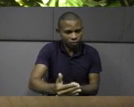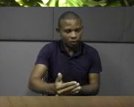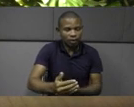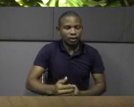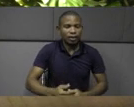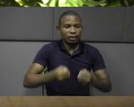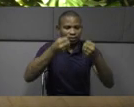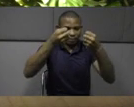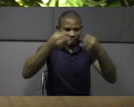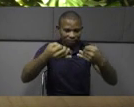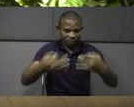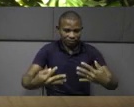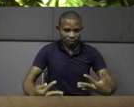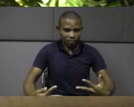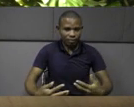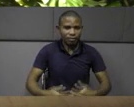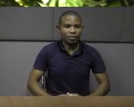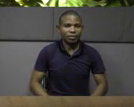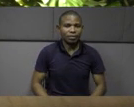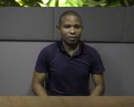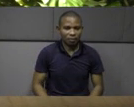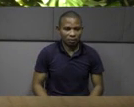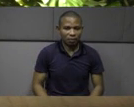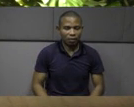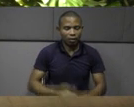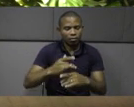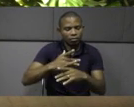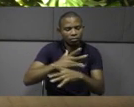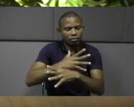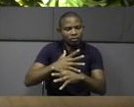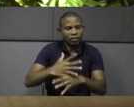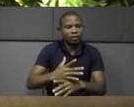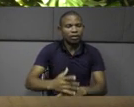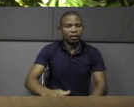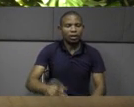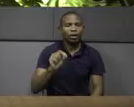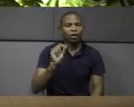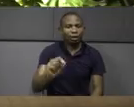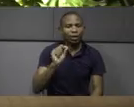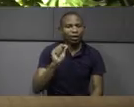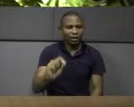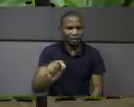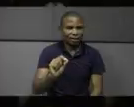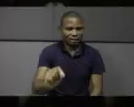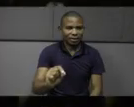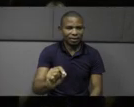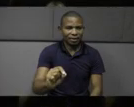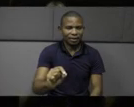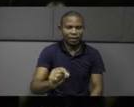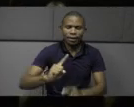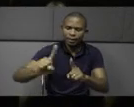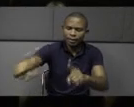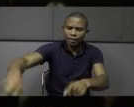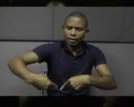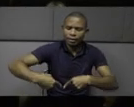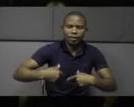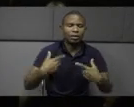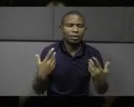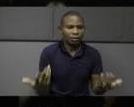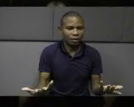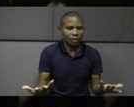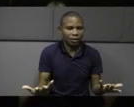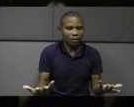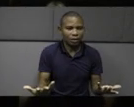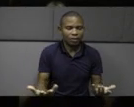explicando que é obesidade c é quais os desafios que vou falar de pé vocês conseguem ver que consegue ver ótima